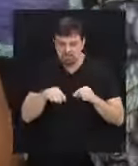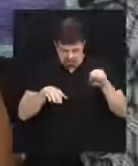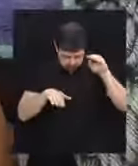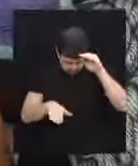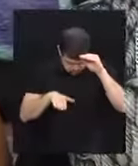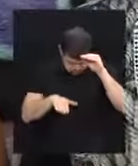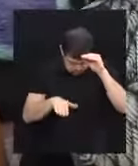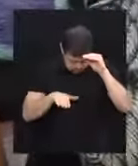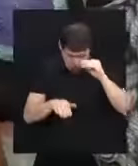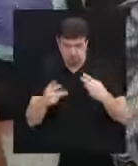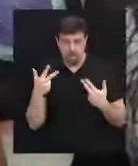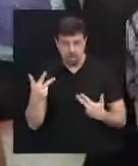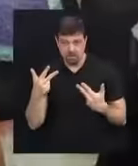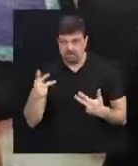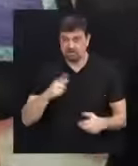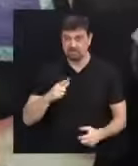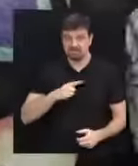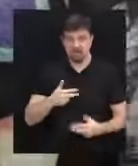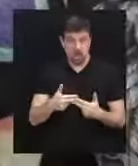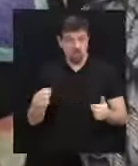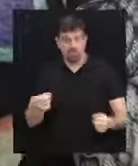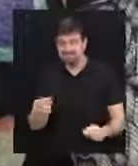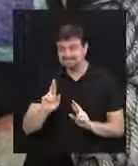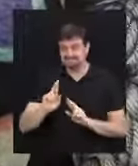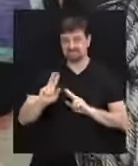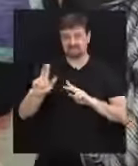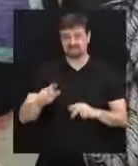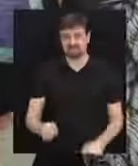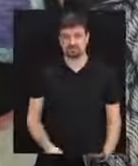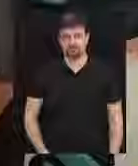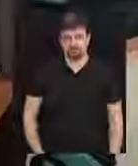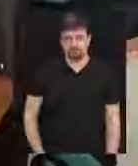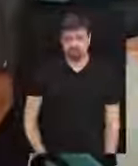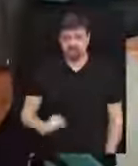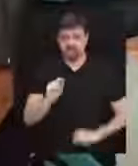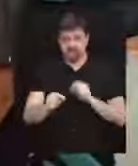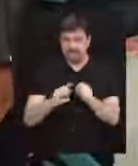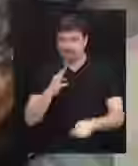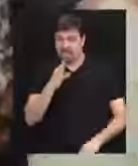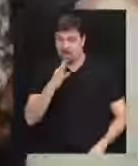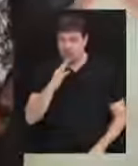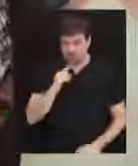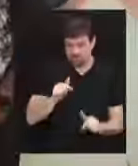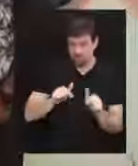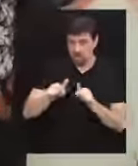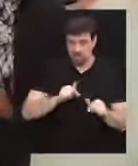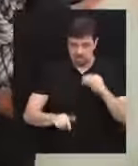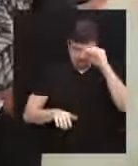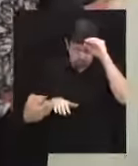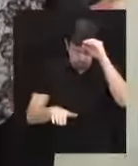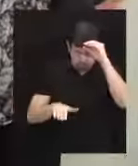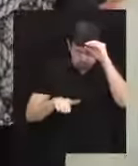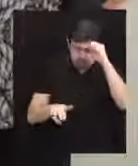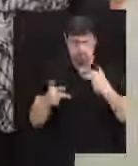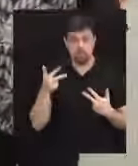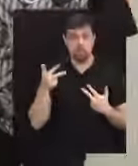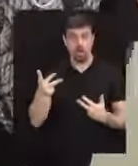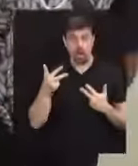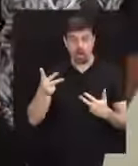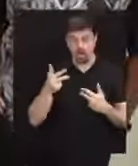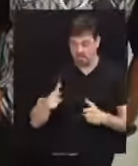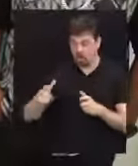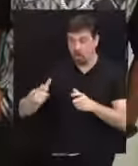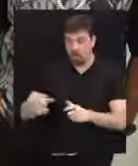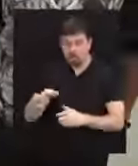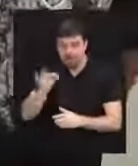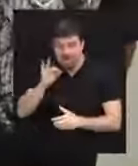da pessoa, eu acho que as pessoas vão se surpreender porque vai vir muita coisa diferente. É isso aí, galera. Então, para você que quer conhecer um pouco mais do rap da cidade,